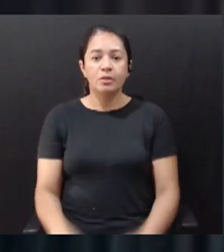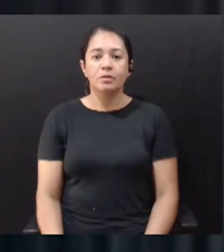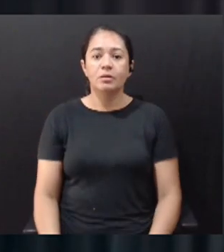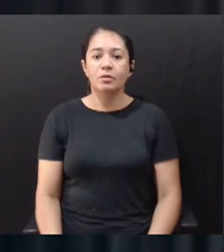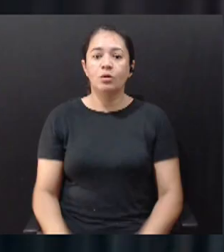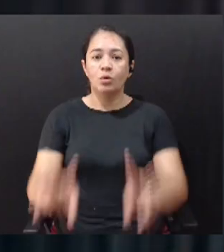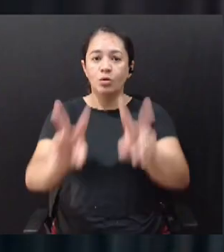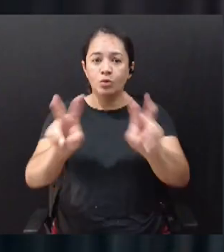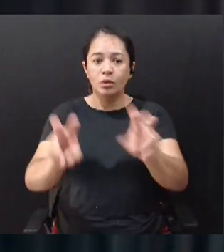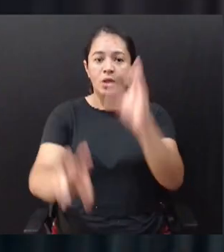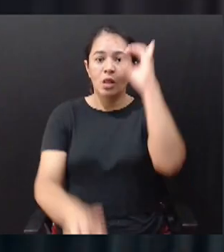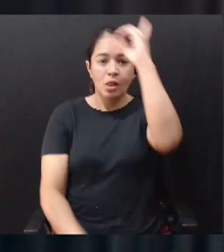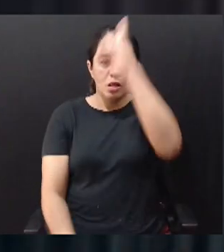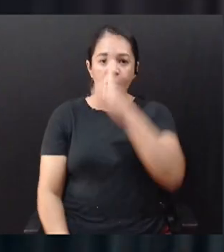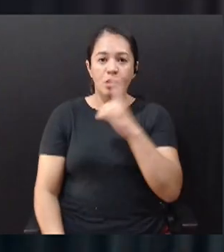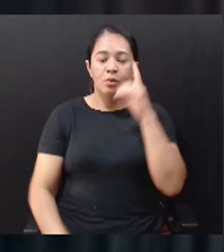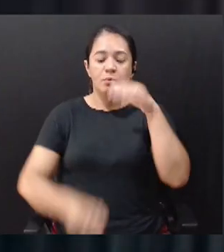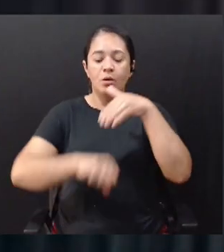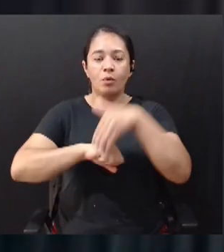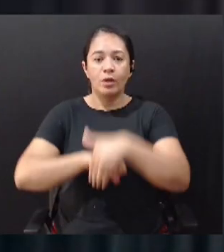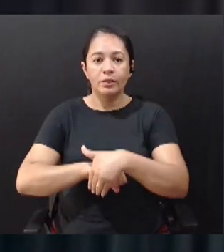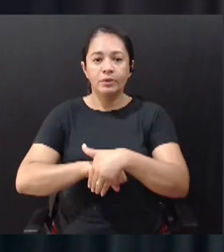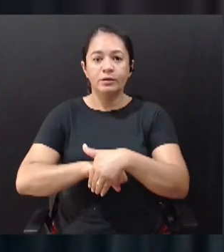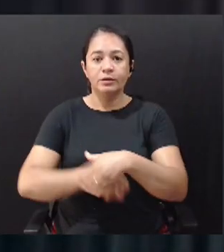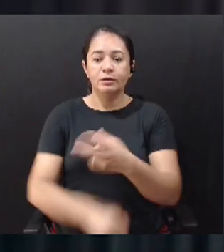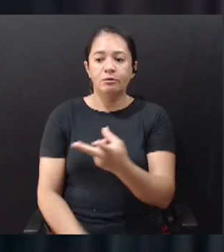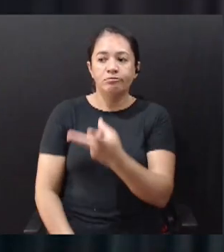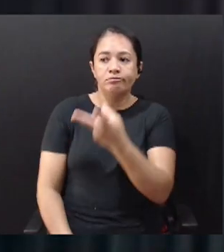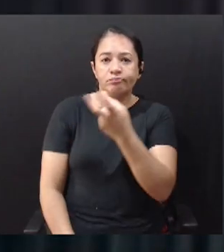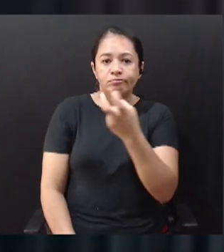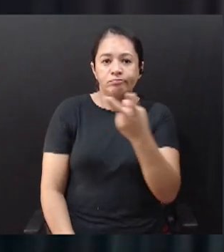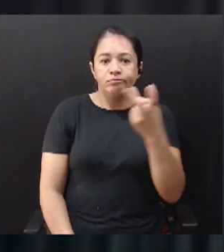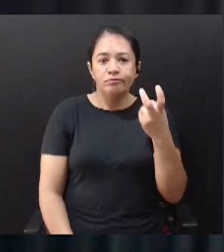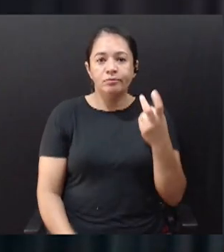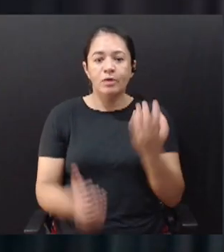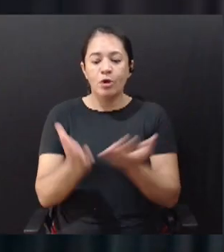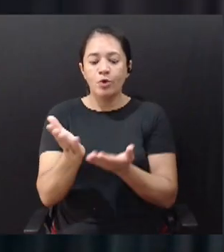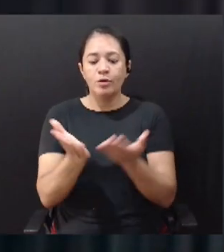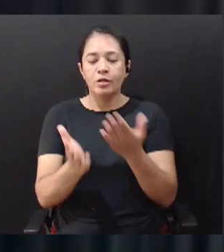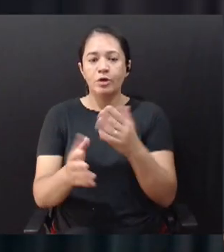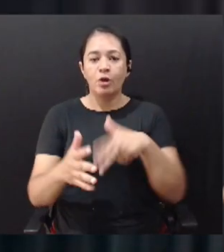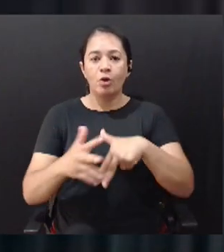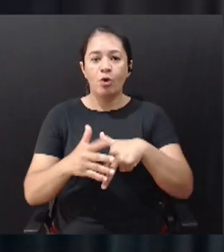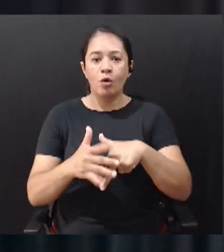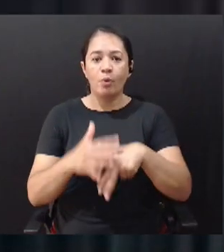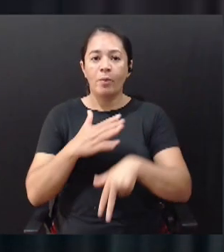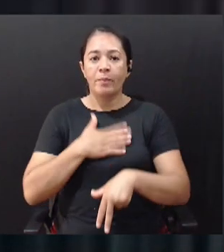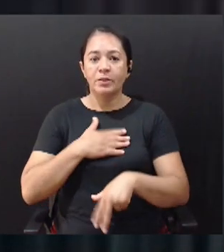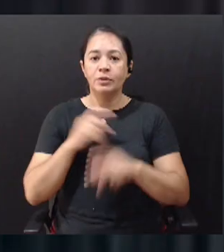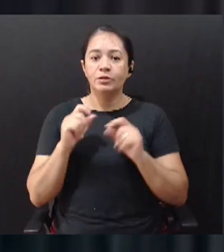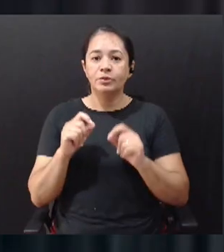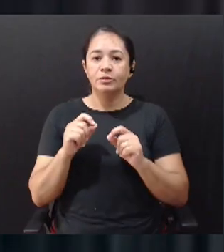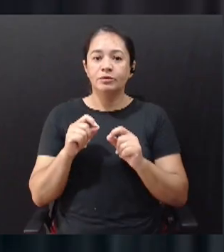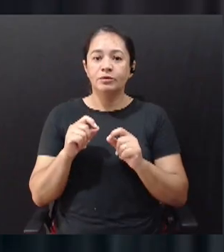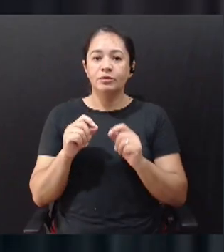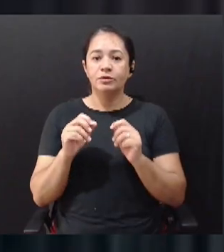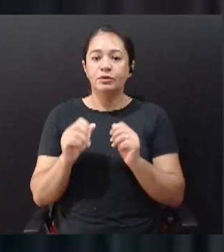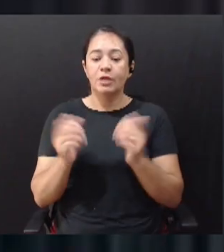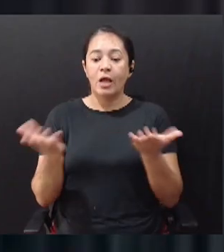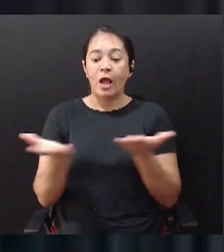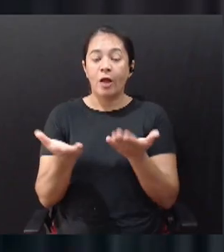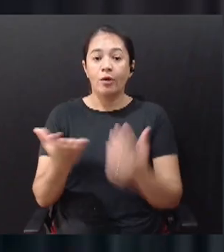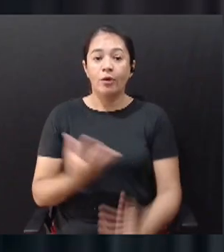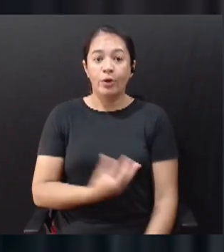à noite, eu vejo, né, eu trato muito com os meus pacientes exatamente isso que ela trouxe sobre estar no presente, né, então